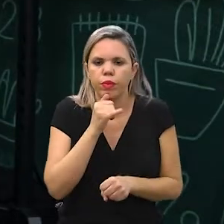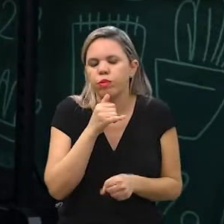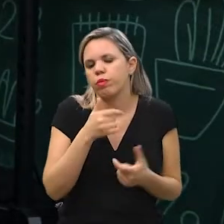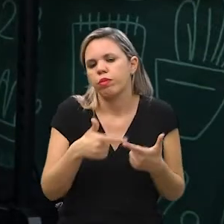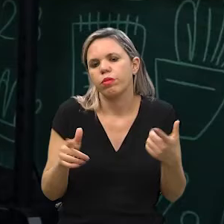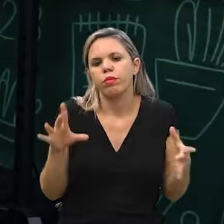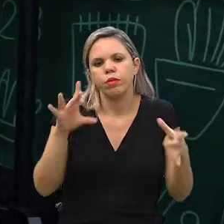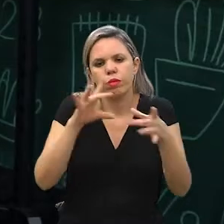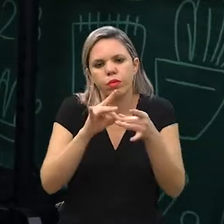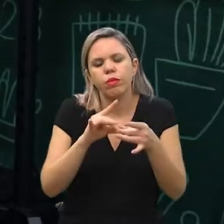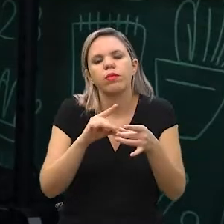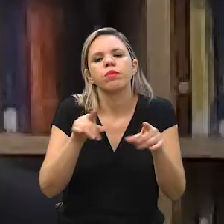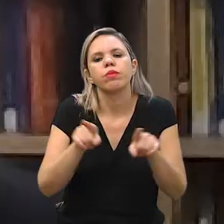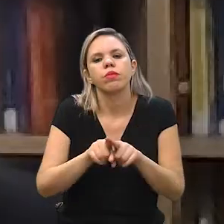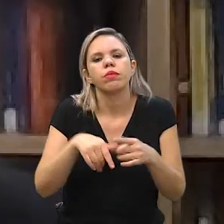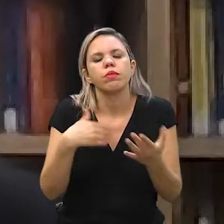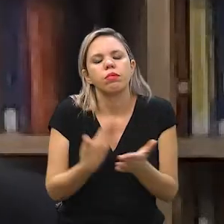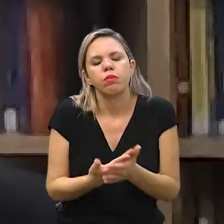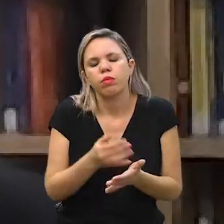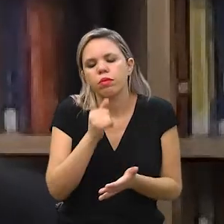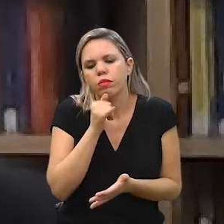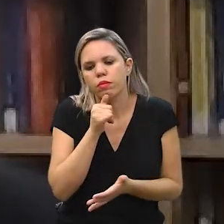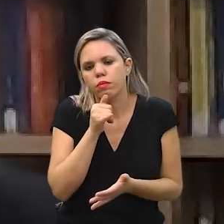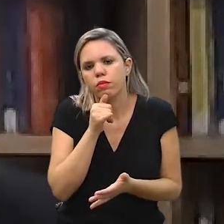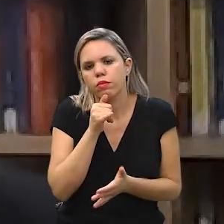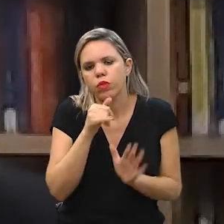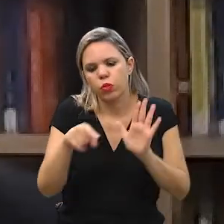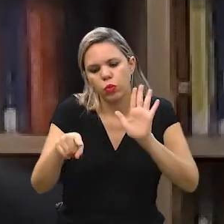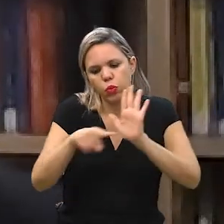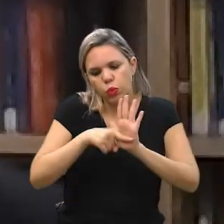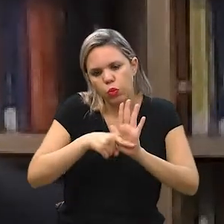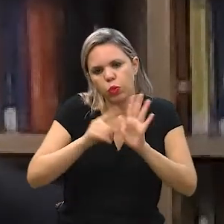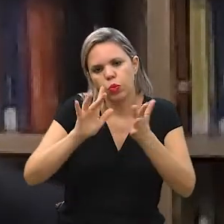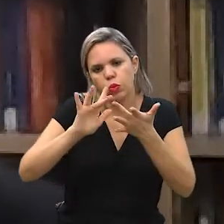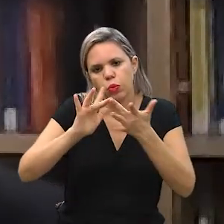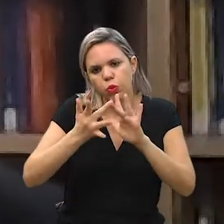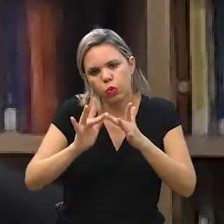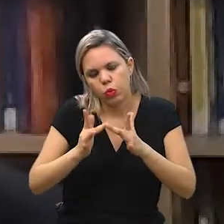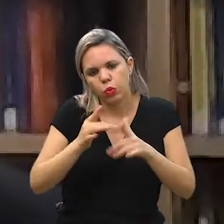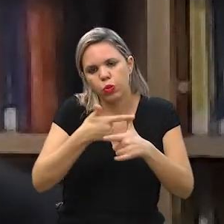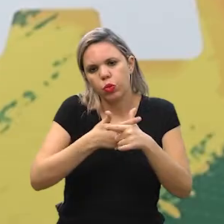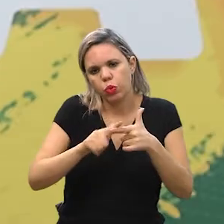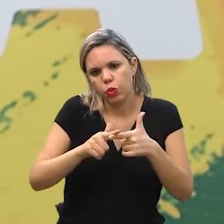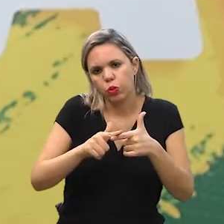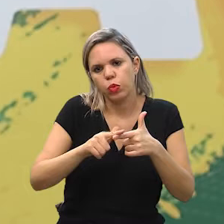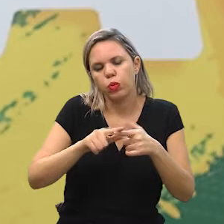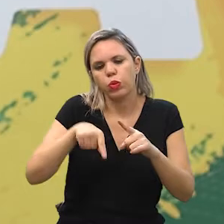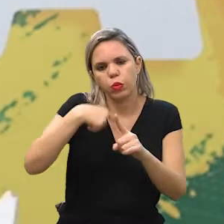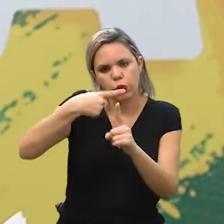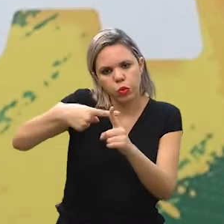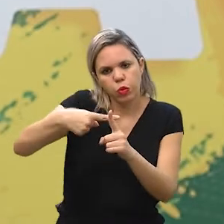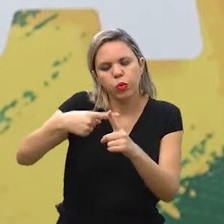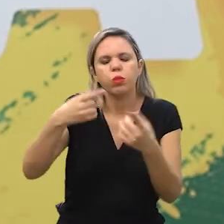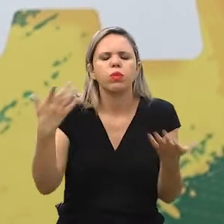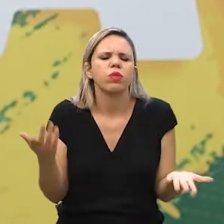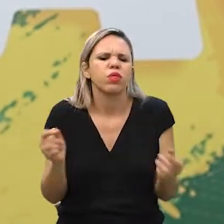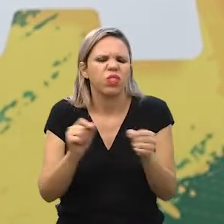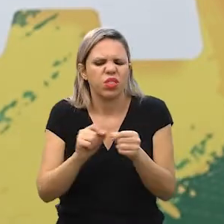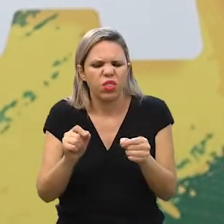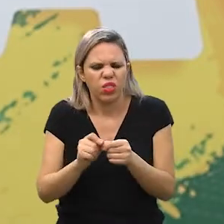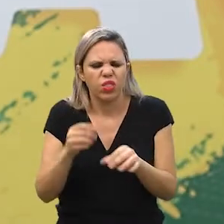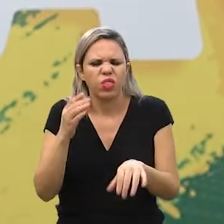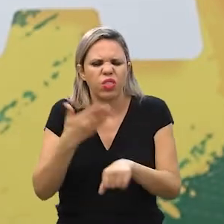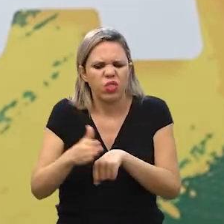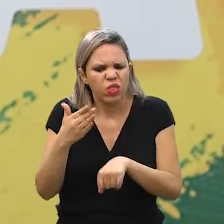situações ligadas que envolvem até subtração, multiplicação, divisão, adição, mas quando ele tem que fazer